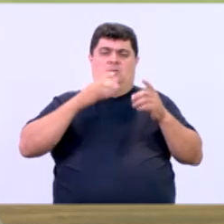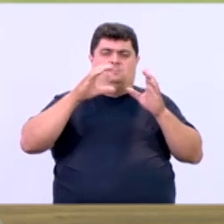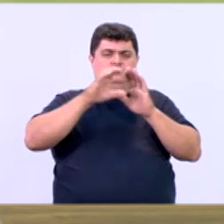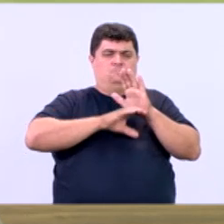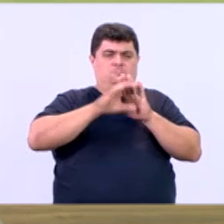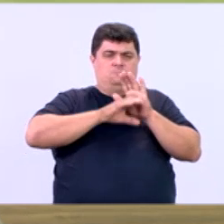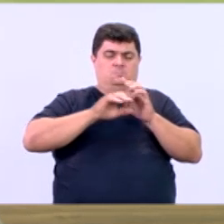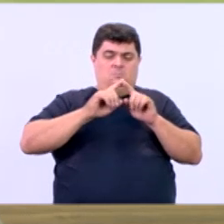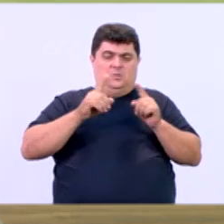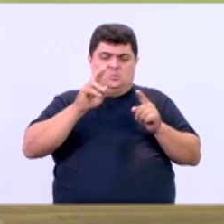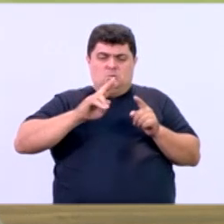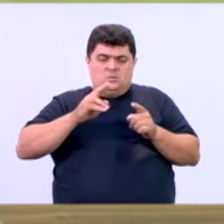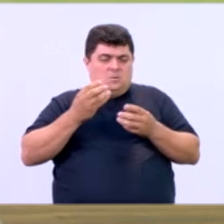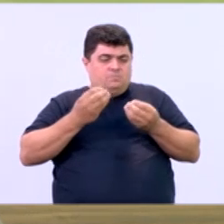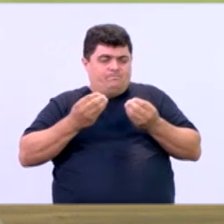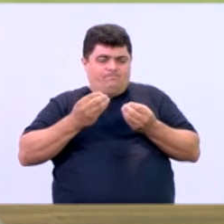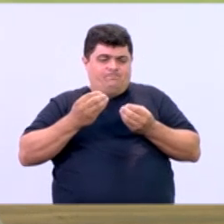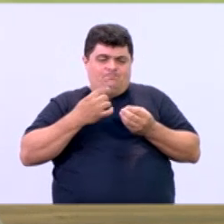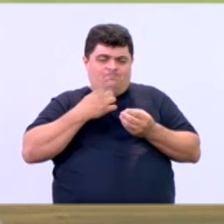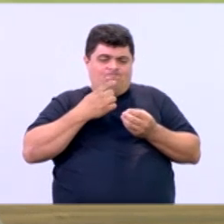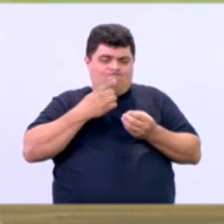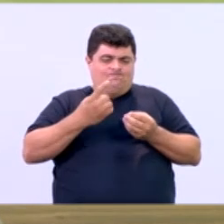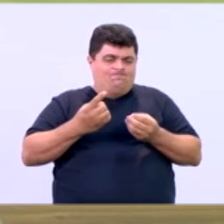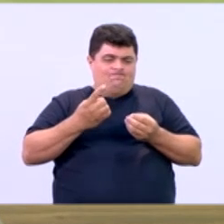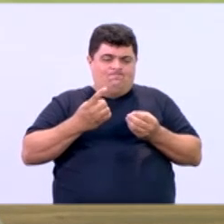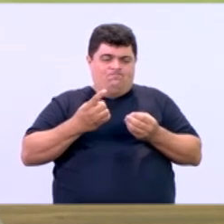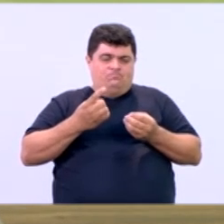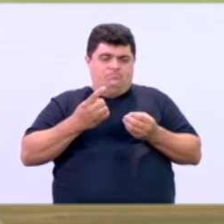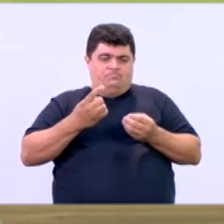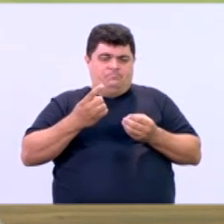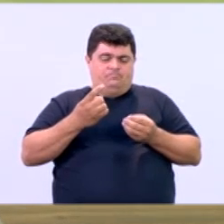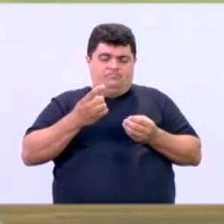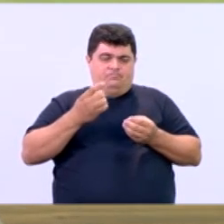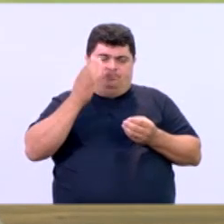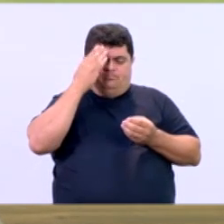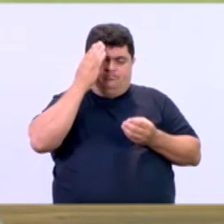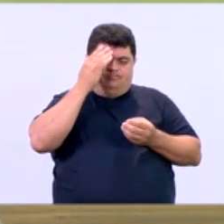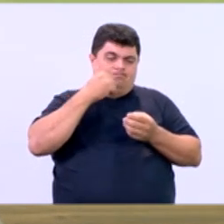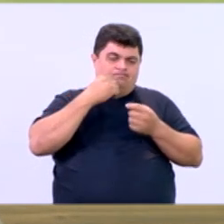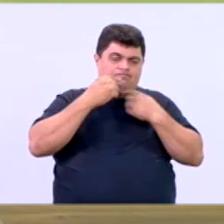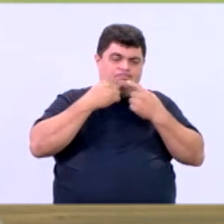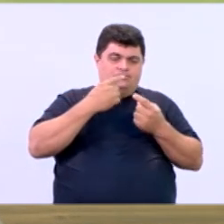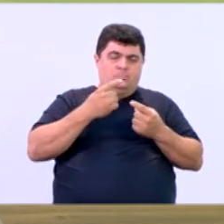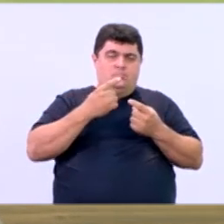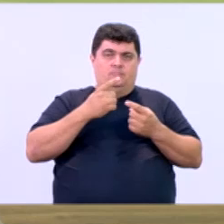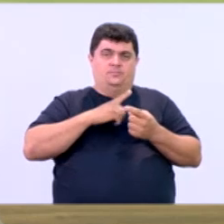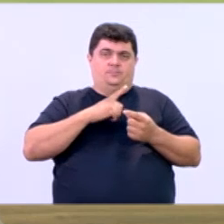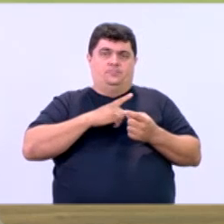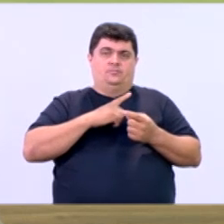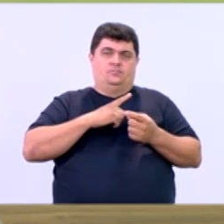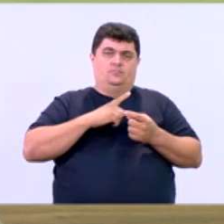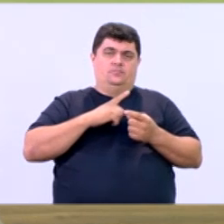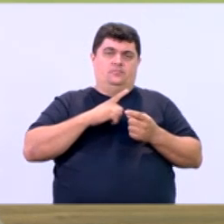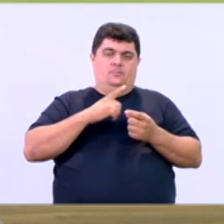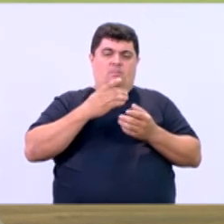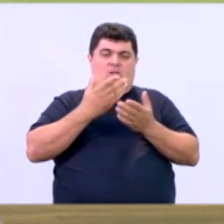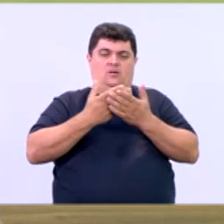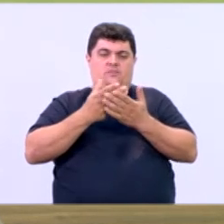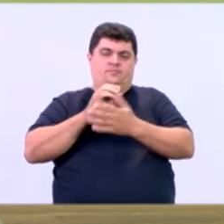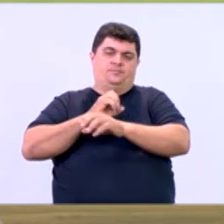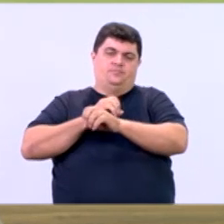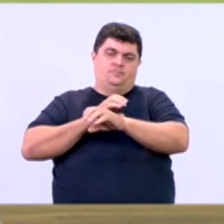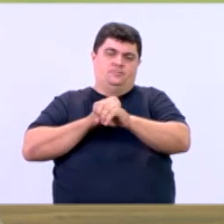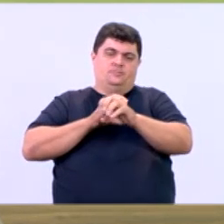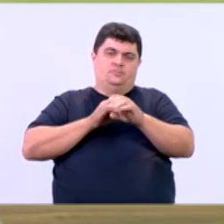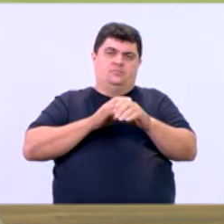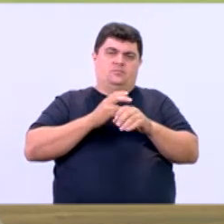na hora de aplicar, né, fica meio complicado. E nós buscamos através dessas aulas, né, nós